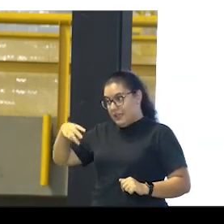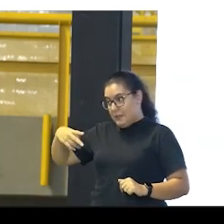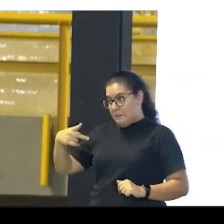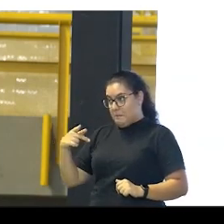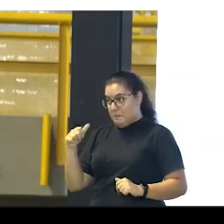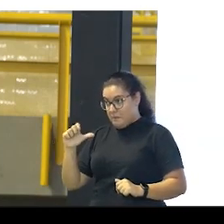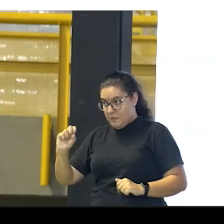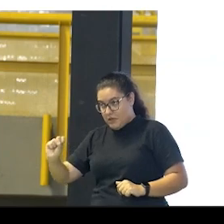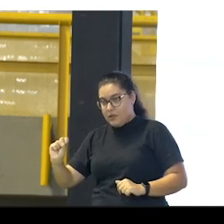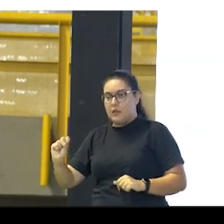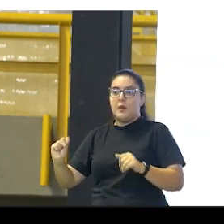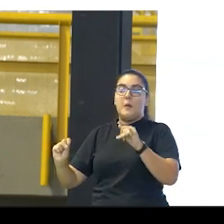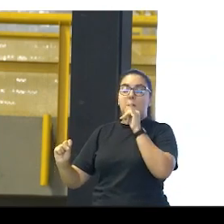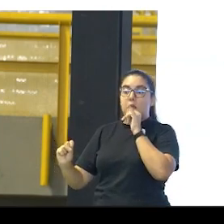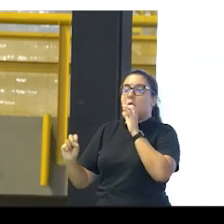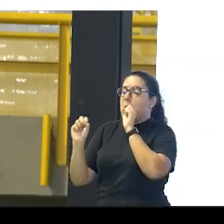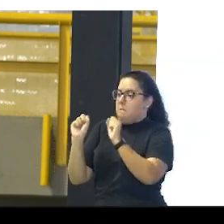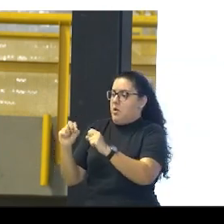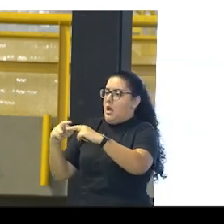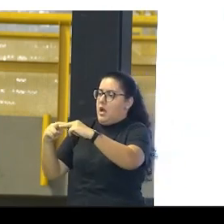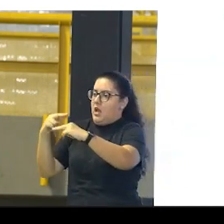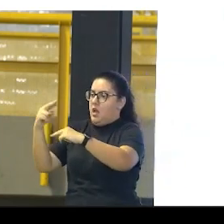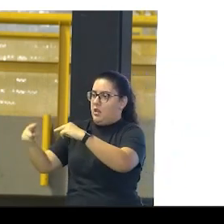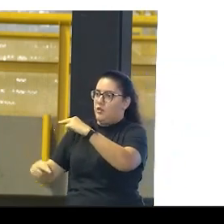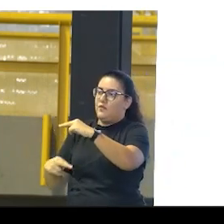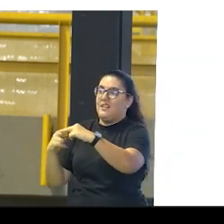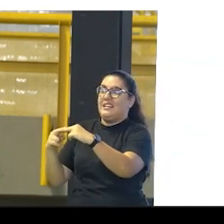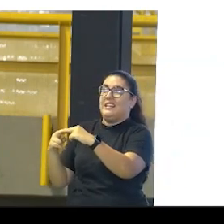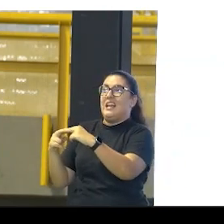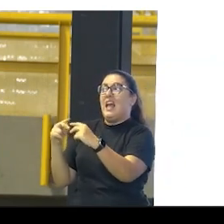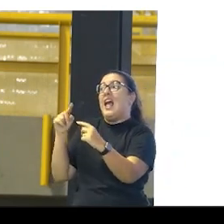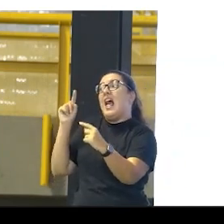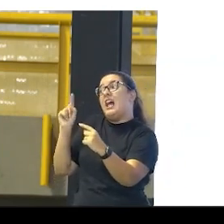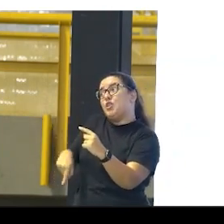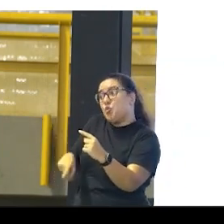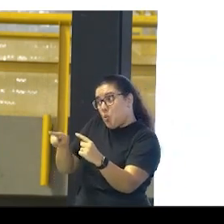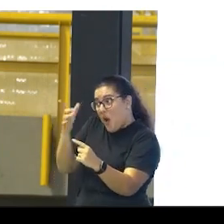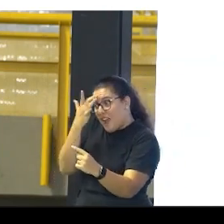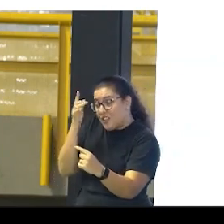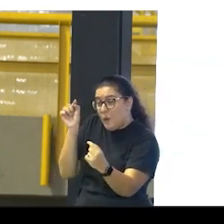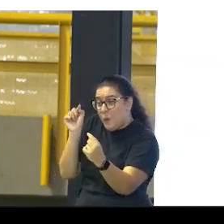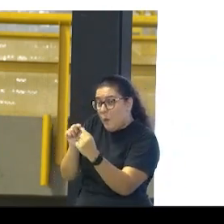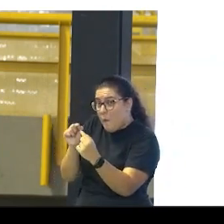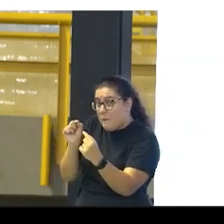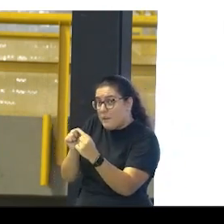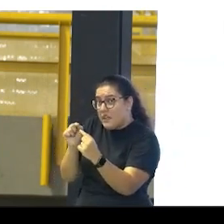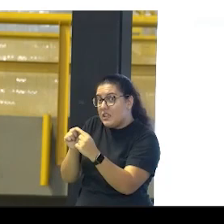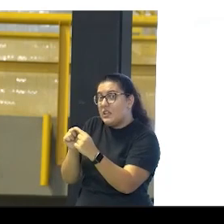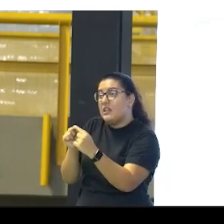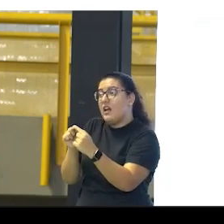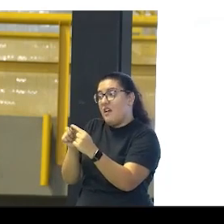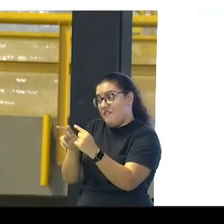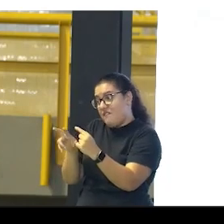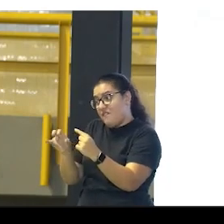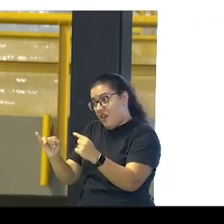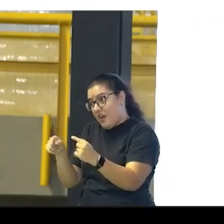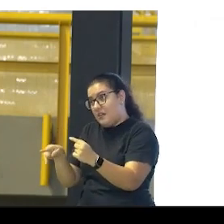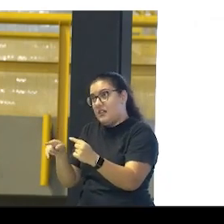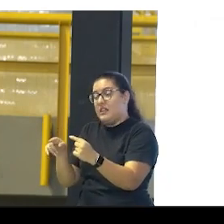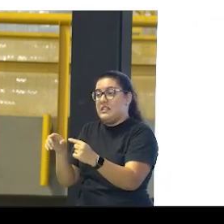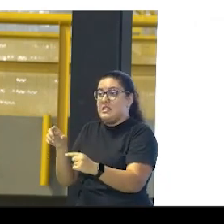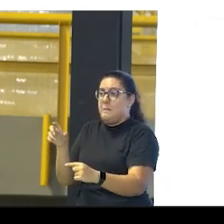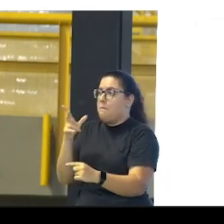o fato de uma fonte ser renovável não quer dizer que o impacto dela